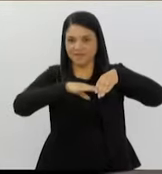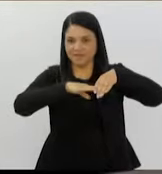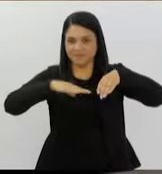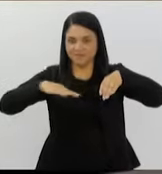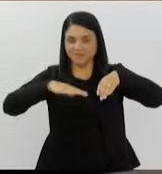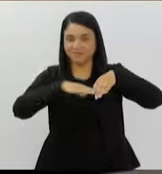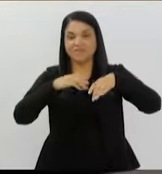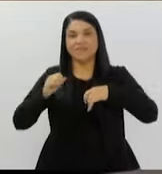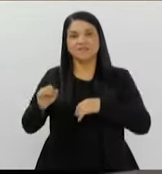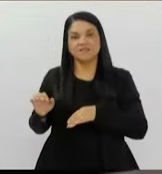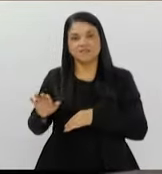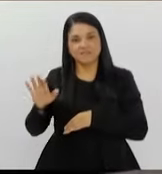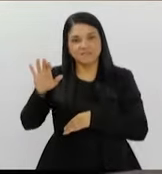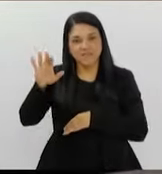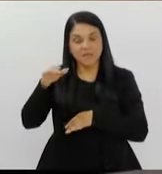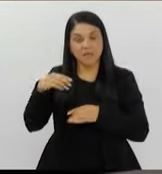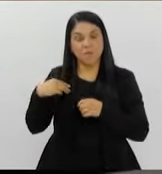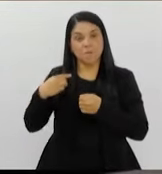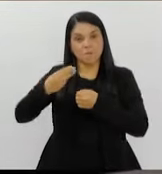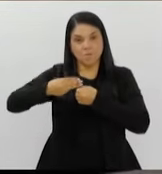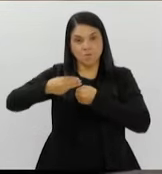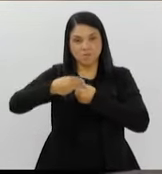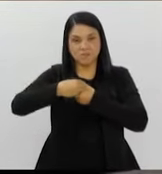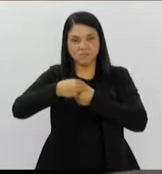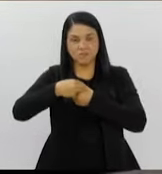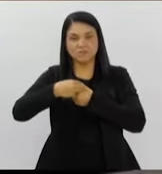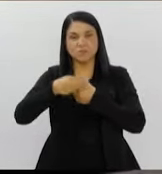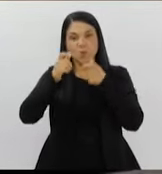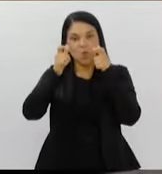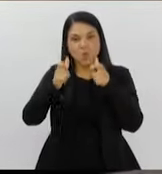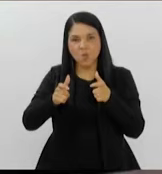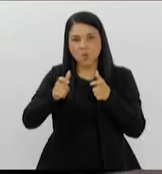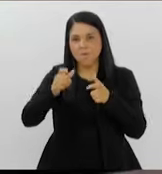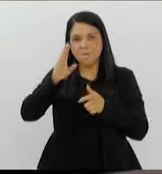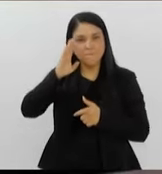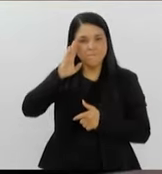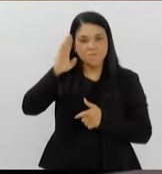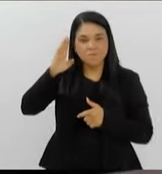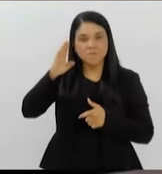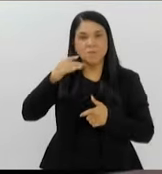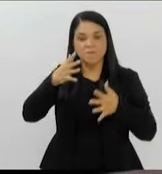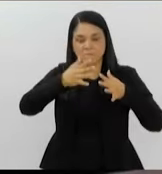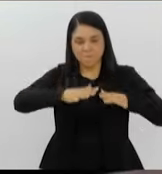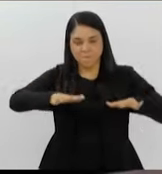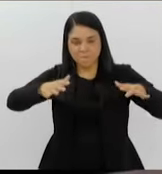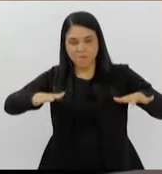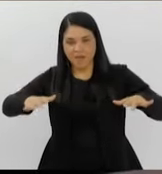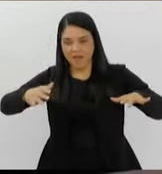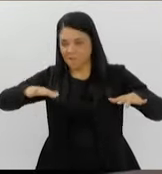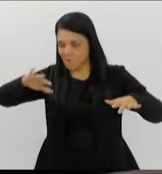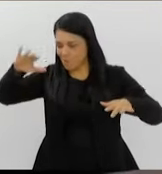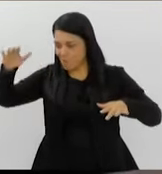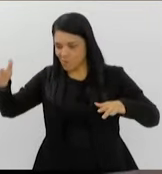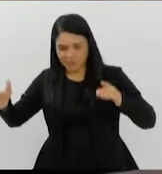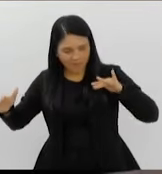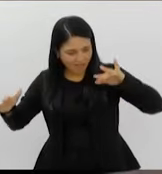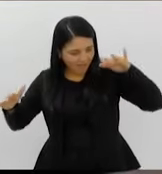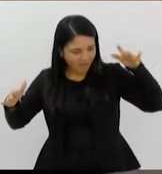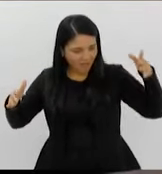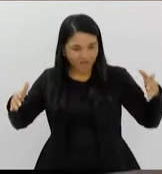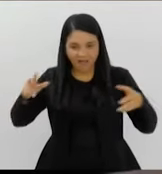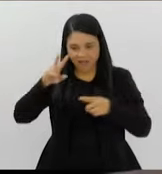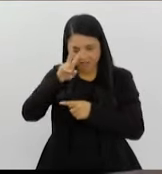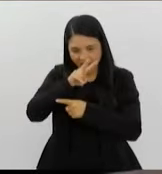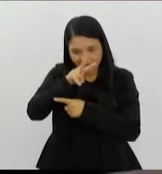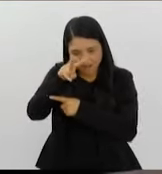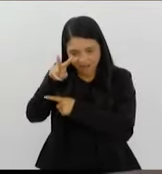que tem uma localização privilegiada entre o mar e a montanha, e